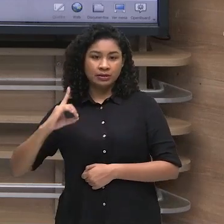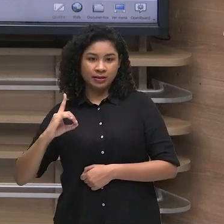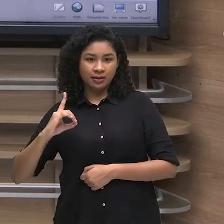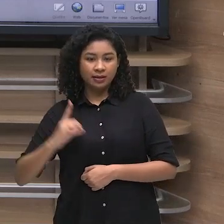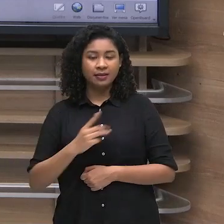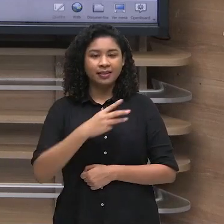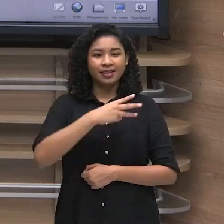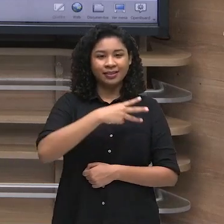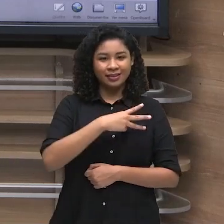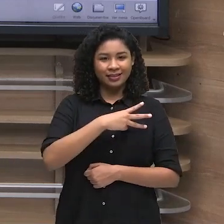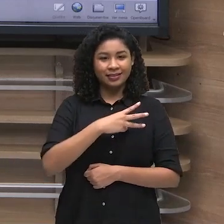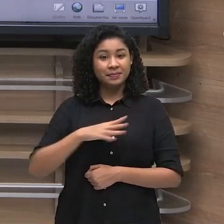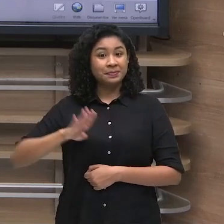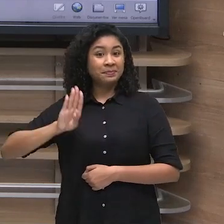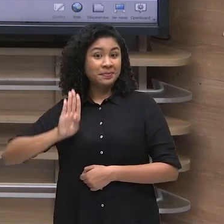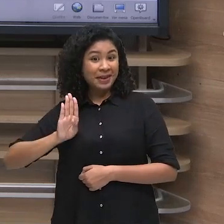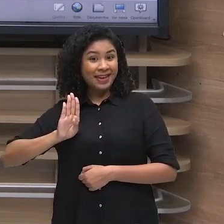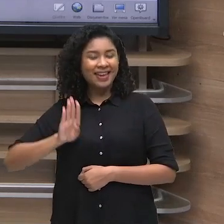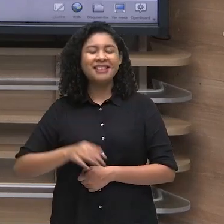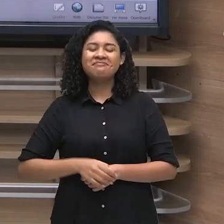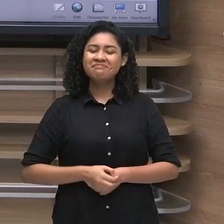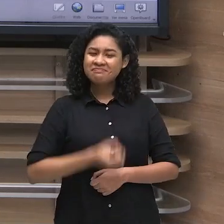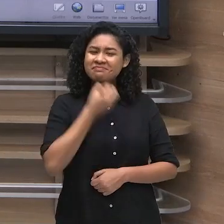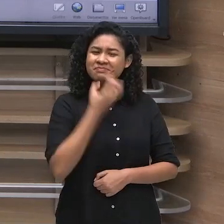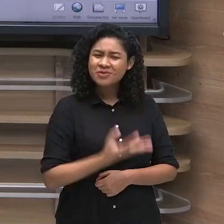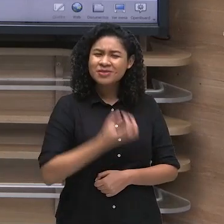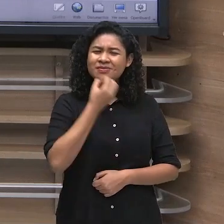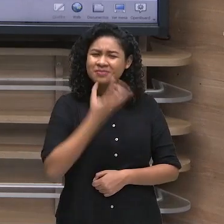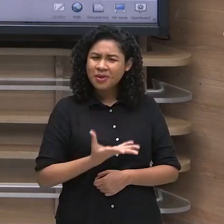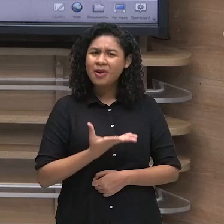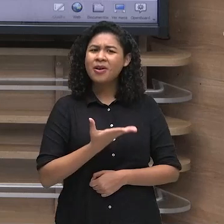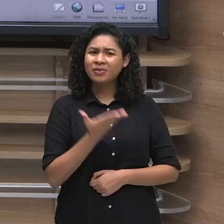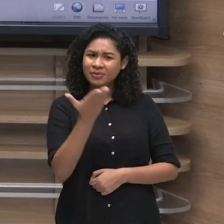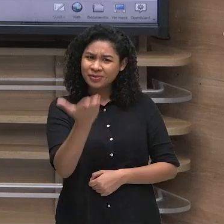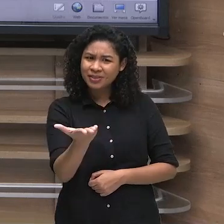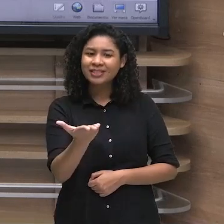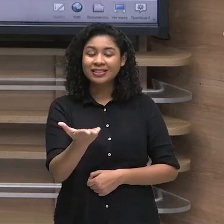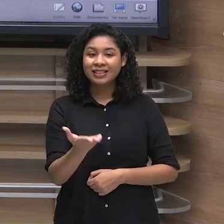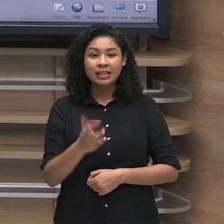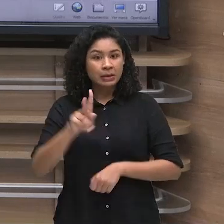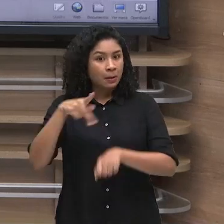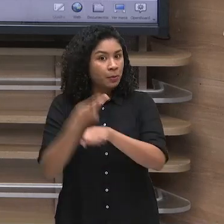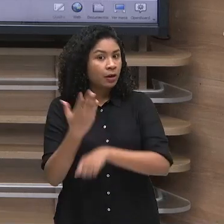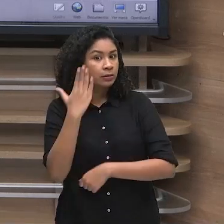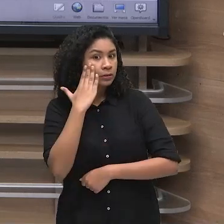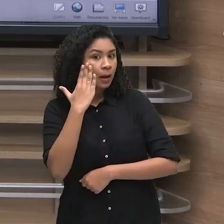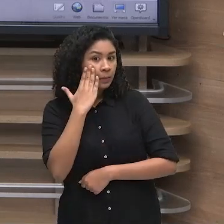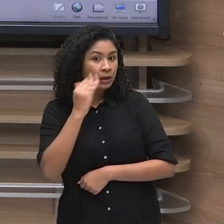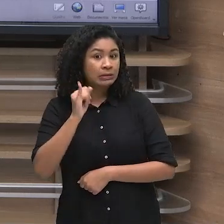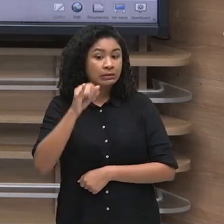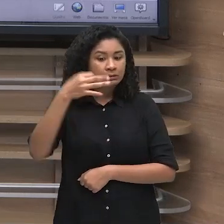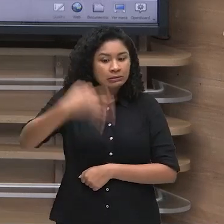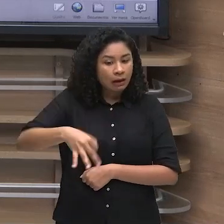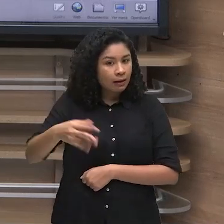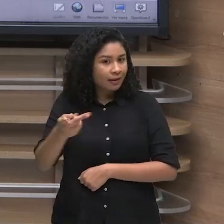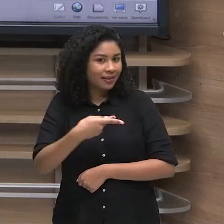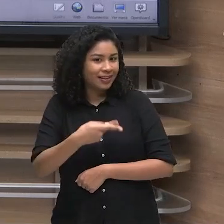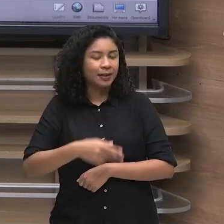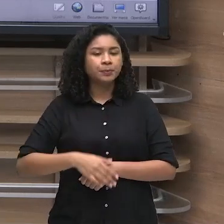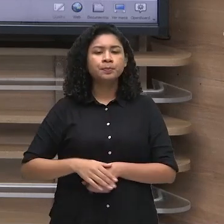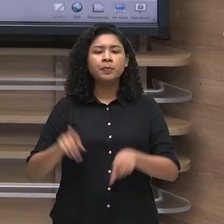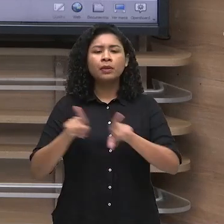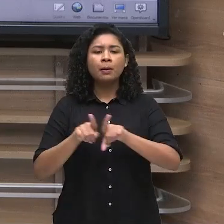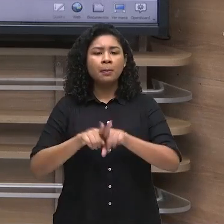questão 3 é a letra B. Muito bem, Moisés, vamos ver se você acertou. O Miguel Eduardo está